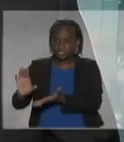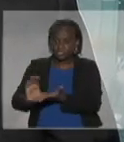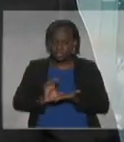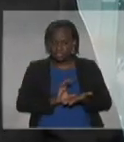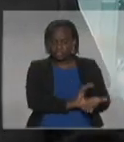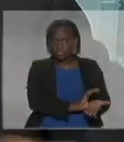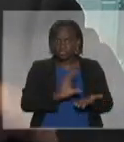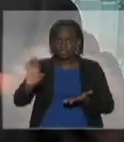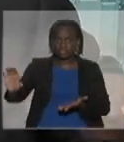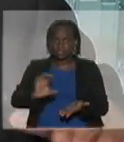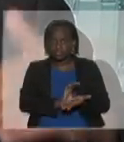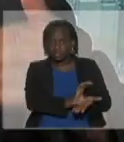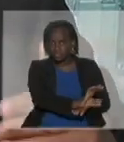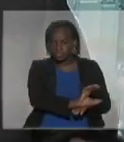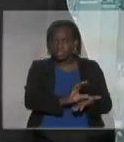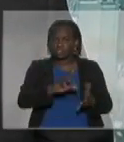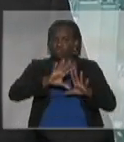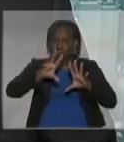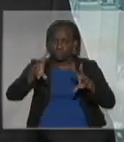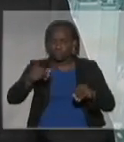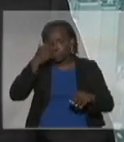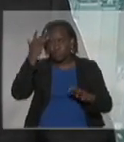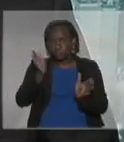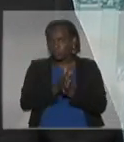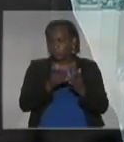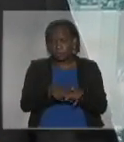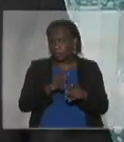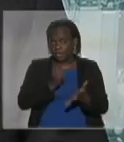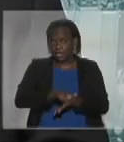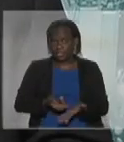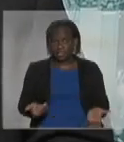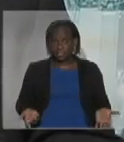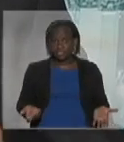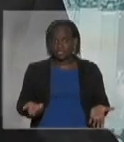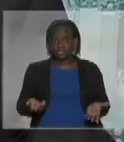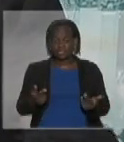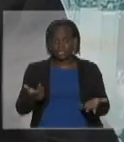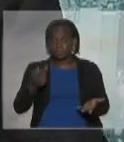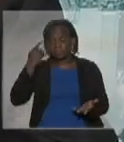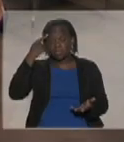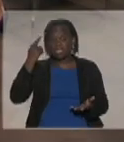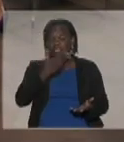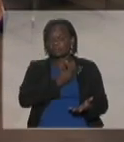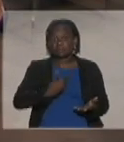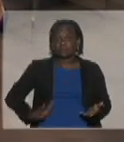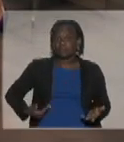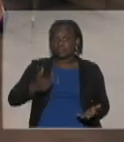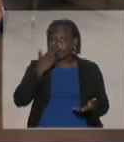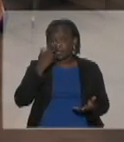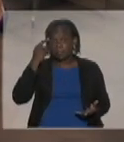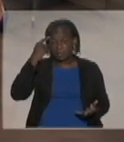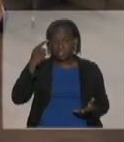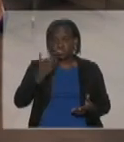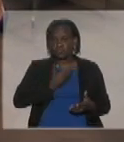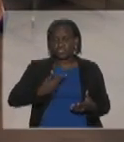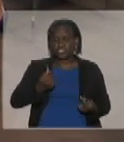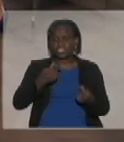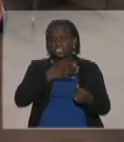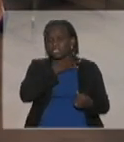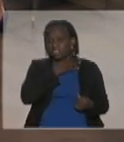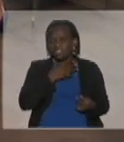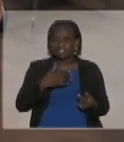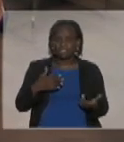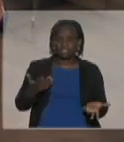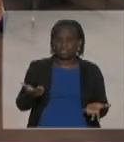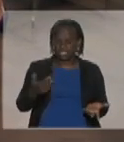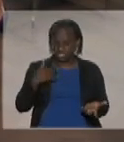para o Fundo de Combate à Pobreza, todos, inclusive os mais pobres, pagam. Então, porque senão parece que o governo que está em crise e coisa e